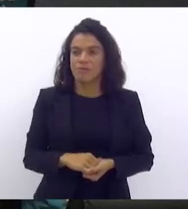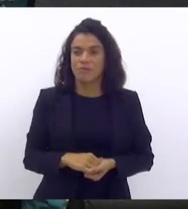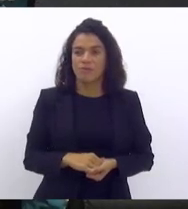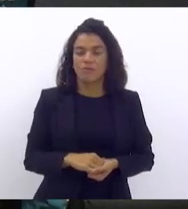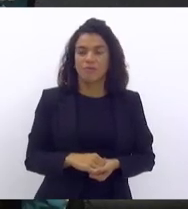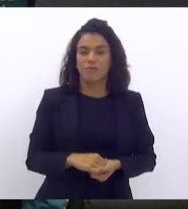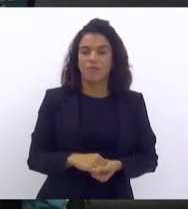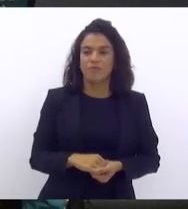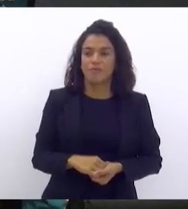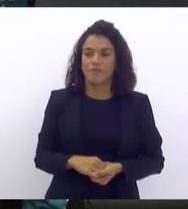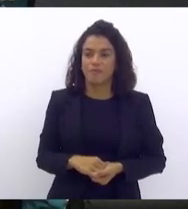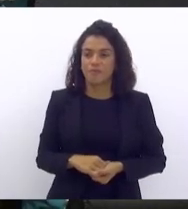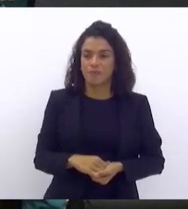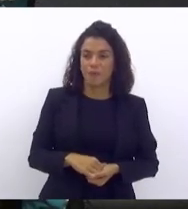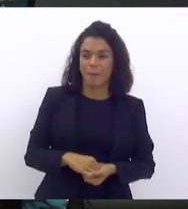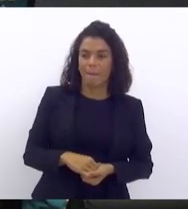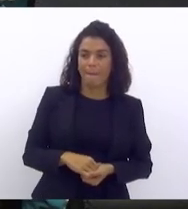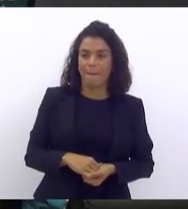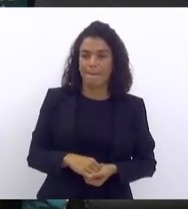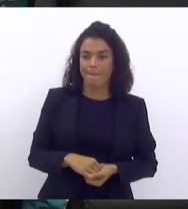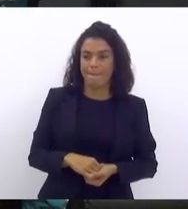Eu...